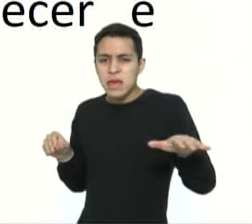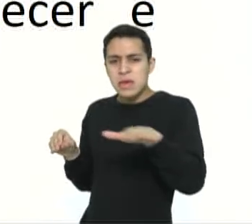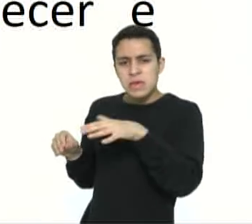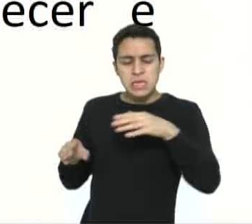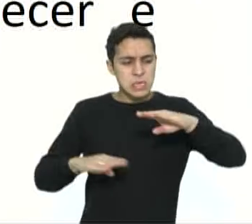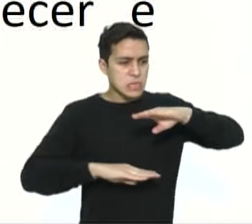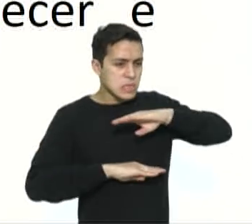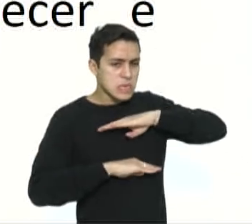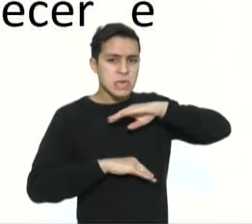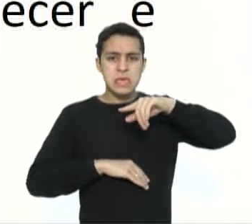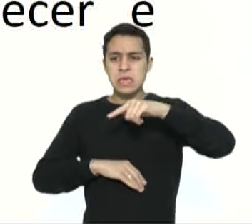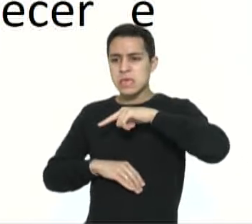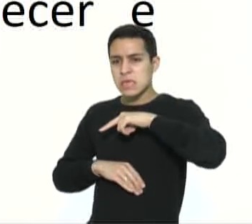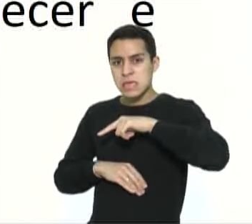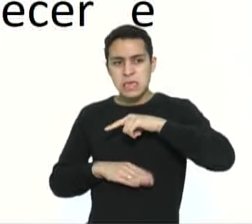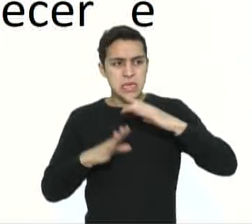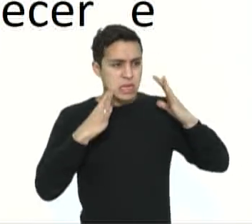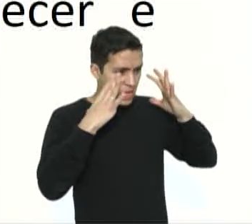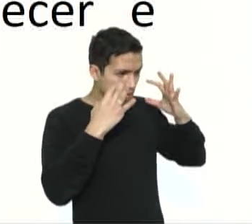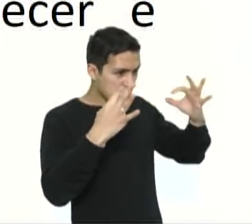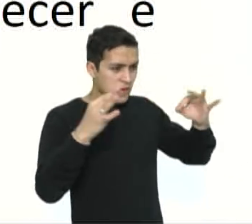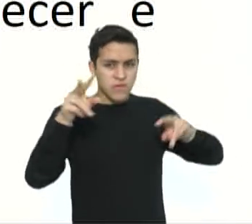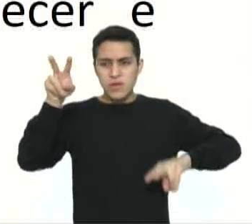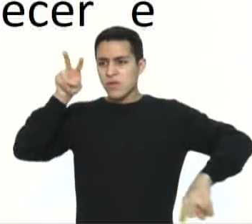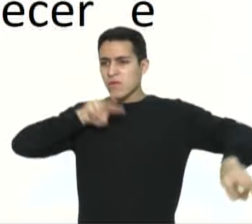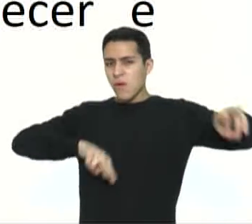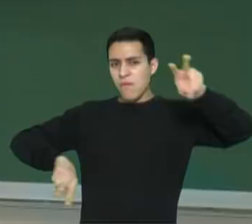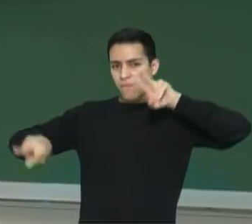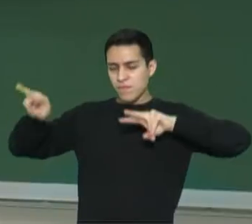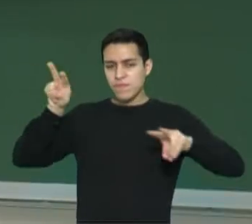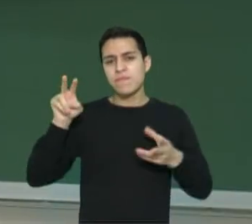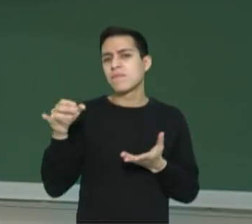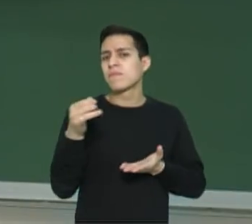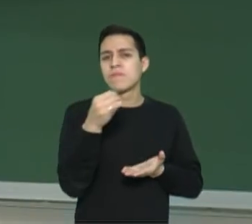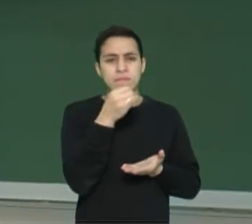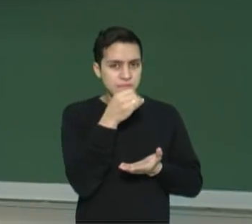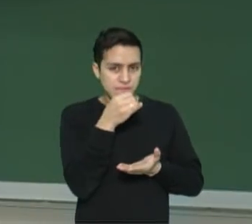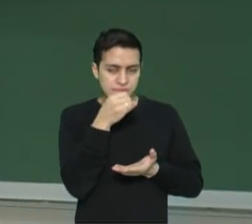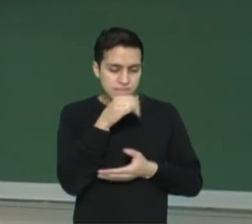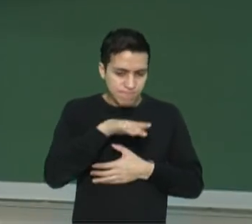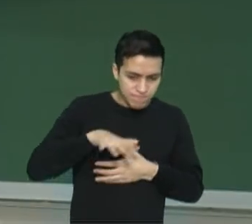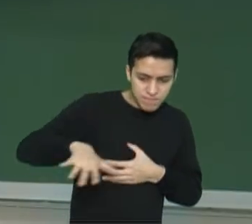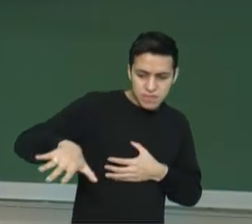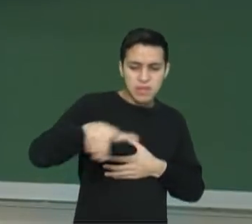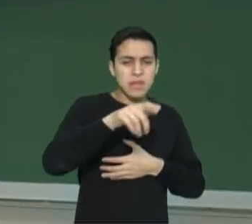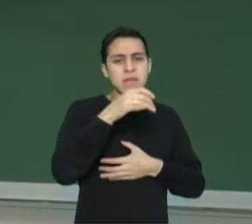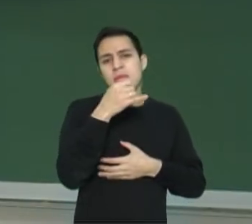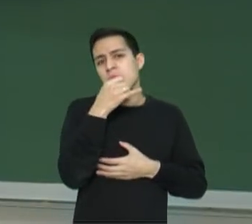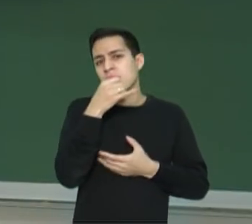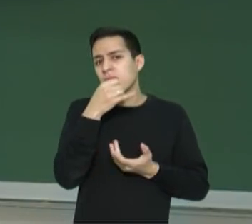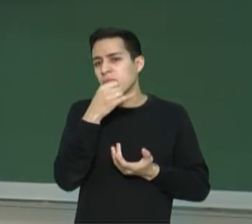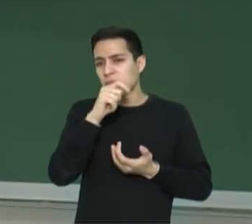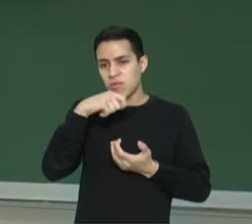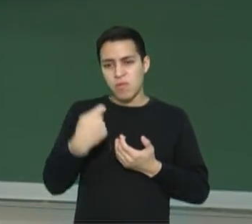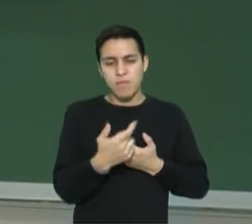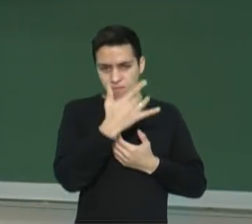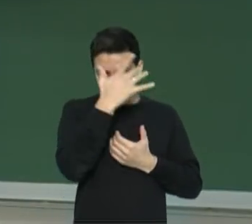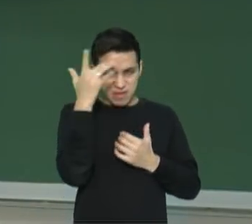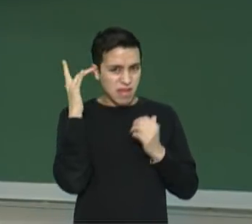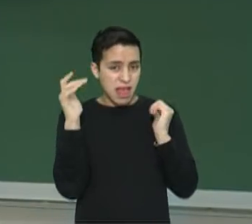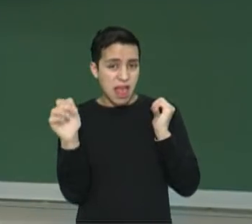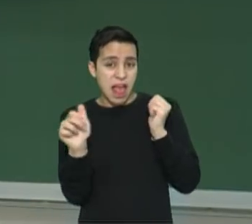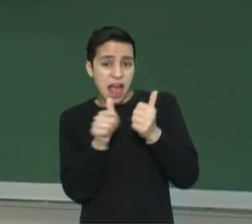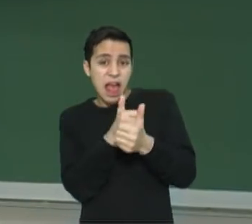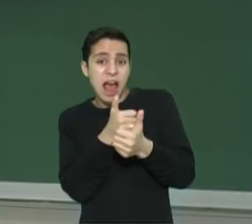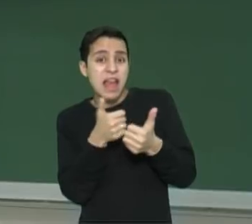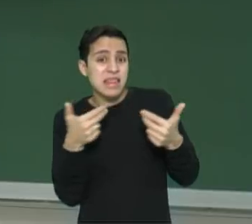que envolvam apreensões visuais, não é? Então, veja, dentro da espacial, a gente tem, por exemplo, atletas, nós